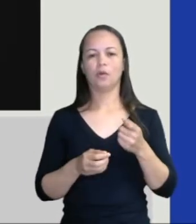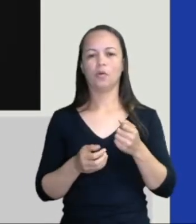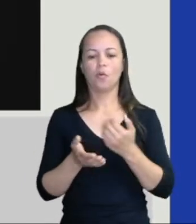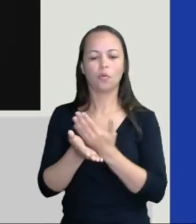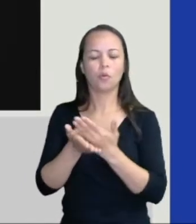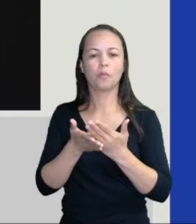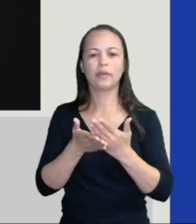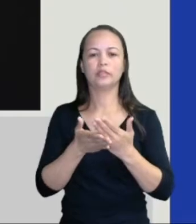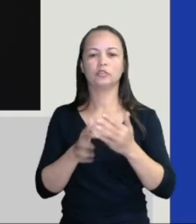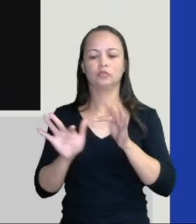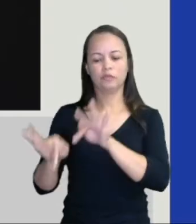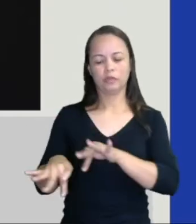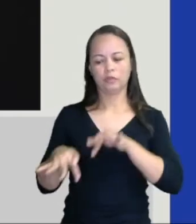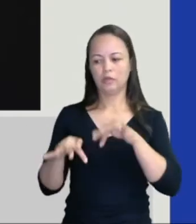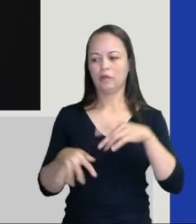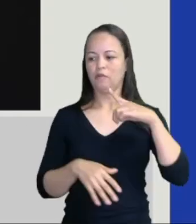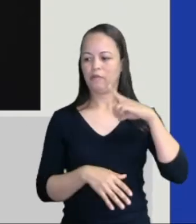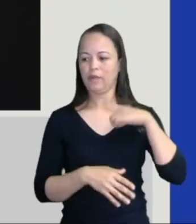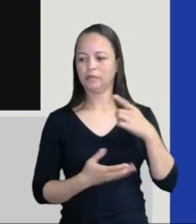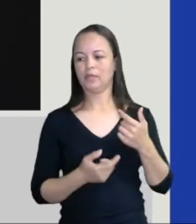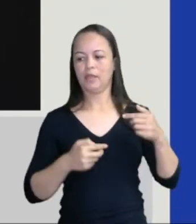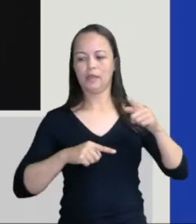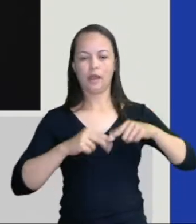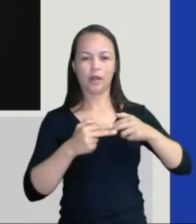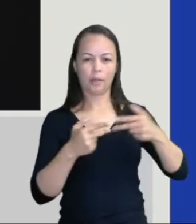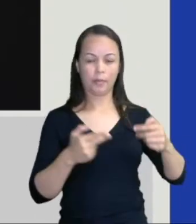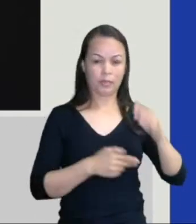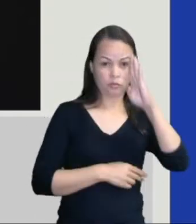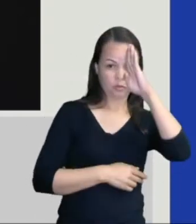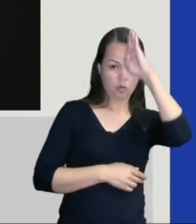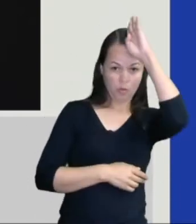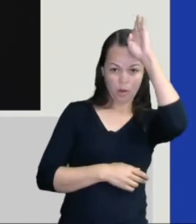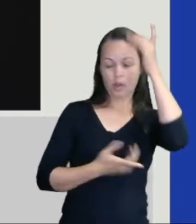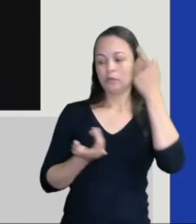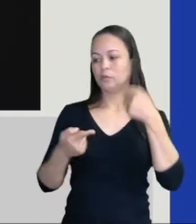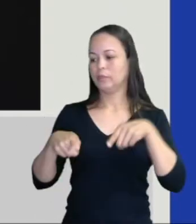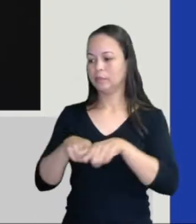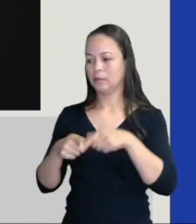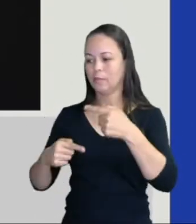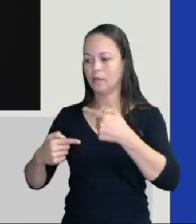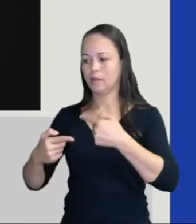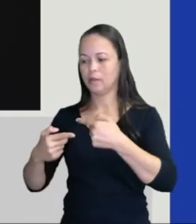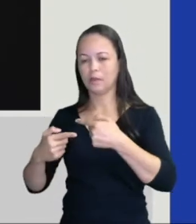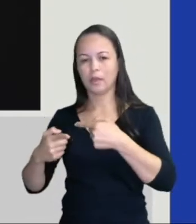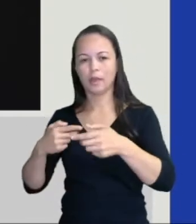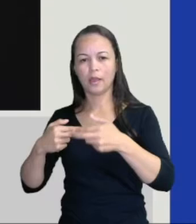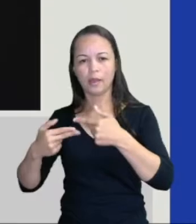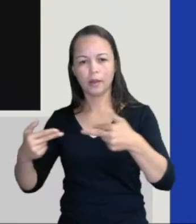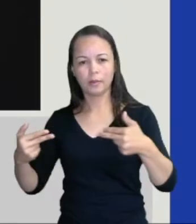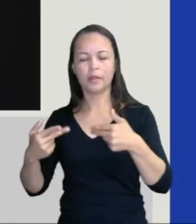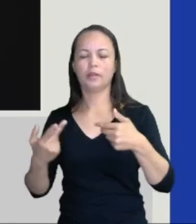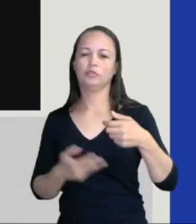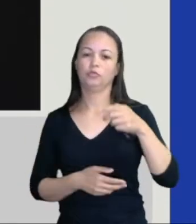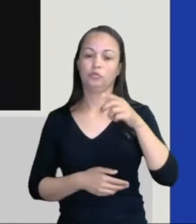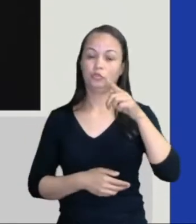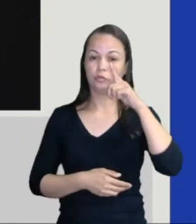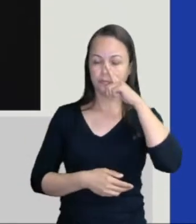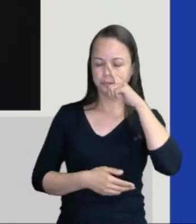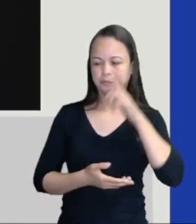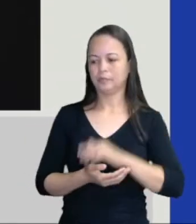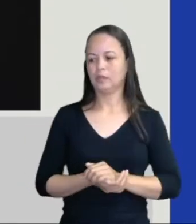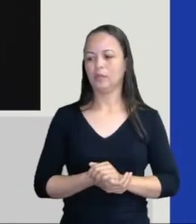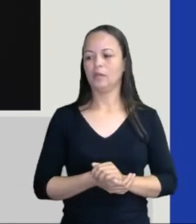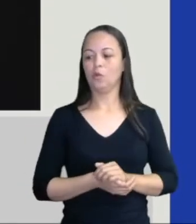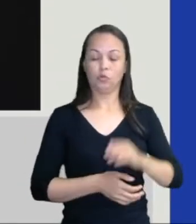haver elementos tanto romanos quanto germânicos. Germânicos que, como eu disse, eram os bárbaros. Os romanos, o